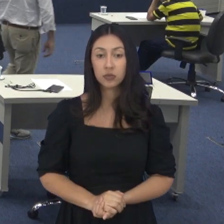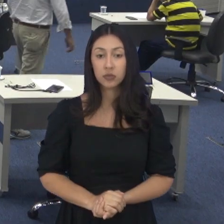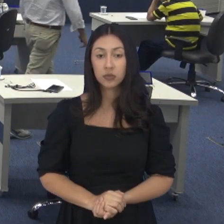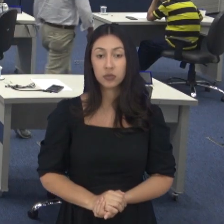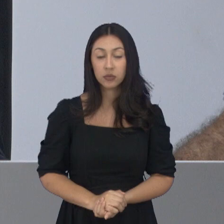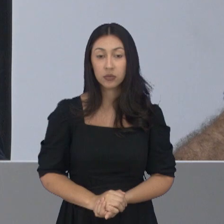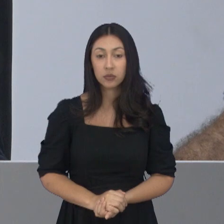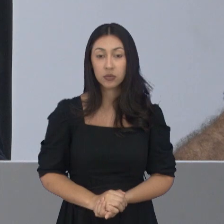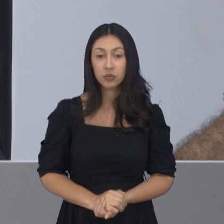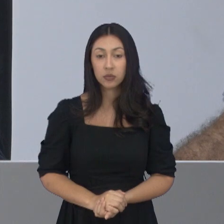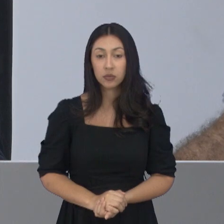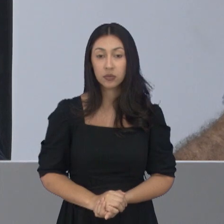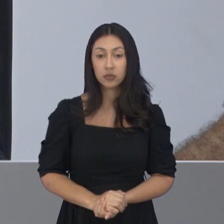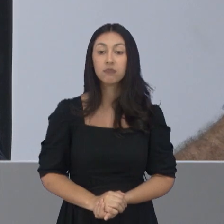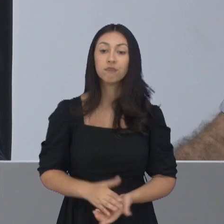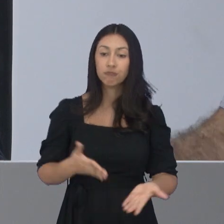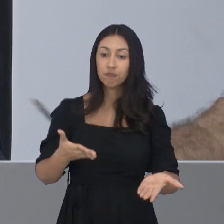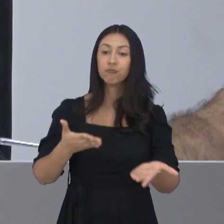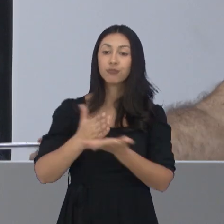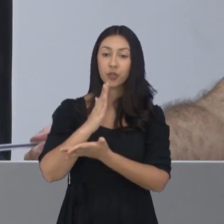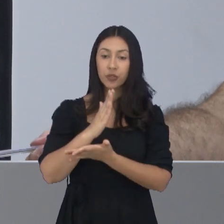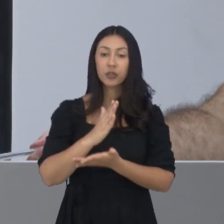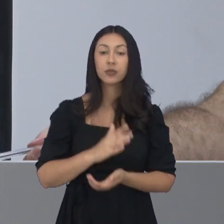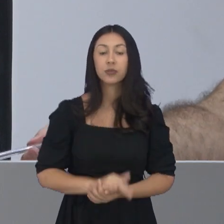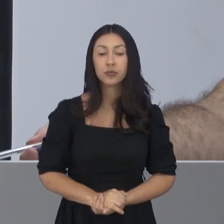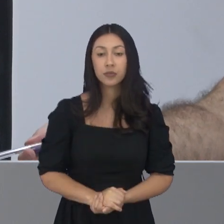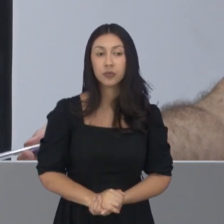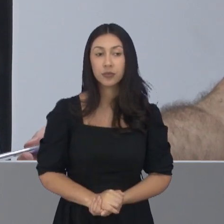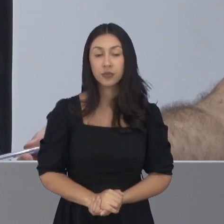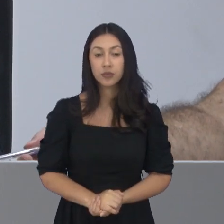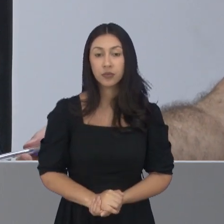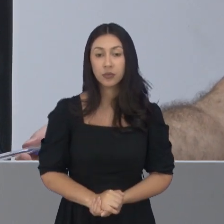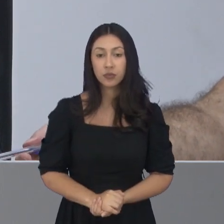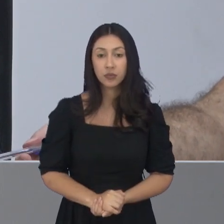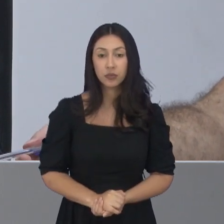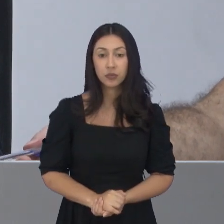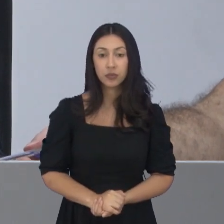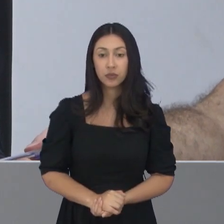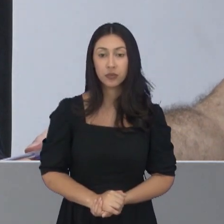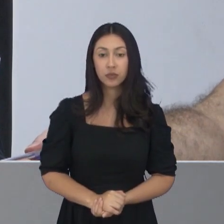A tramitação está aprovada por unanimidade.